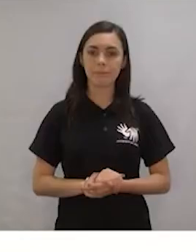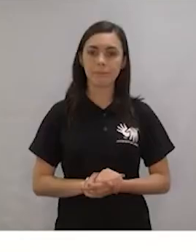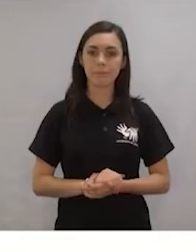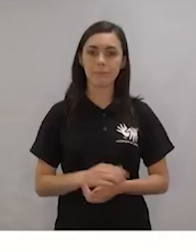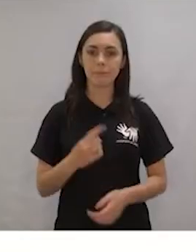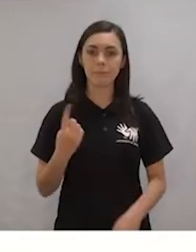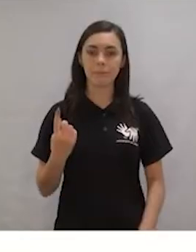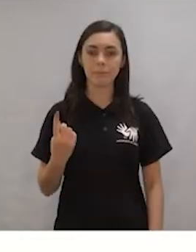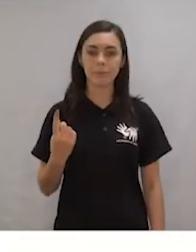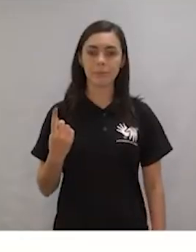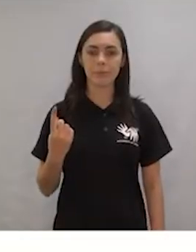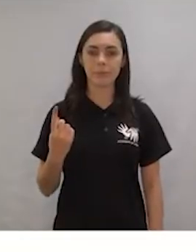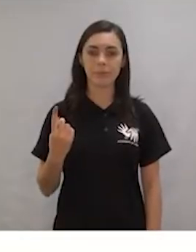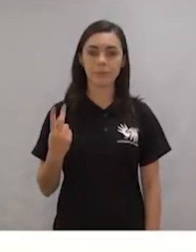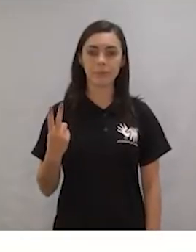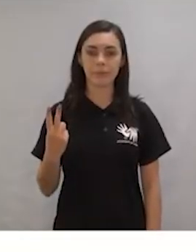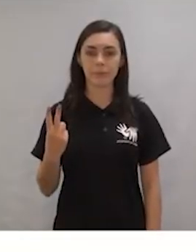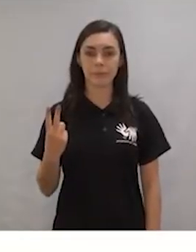1,